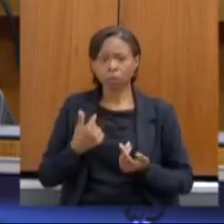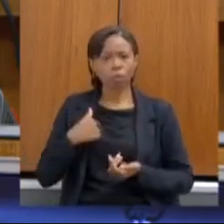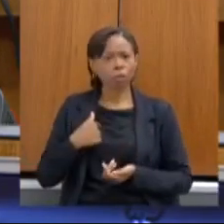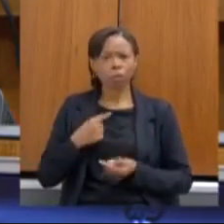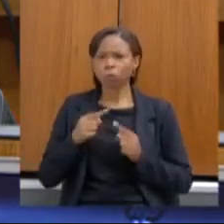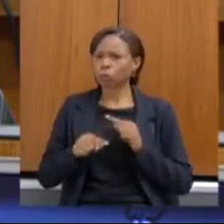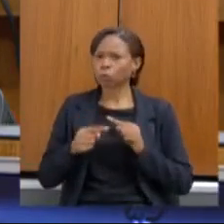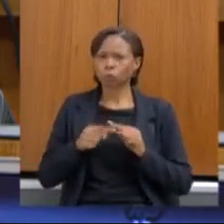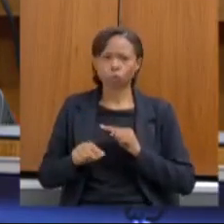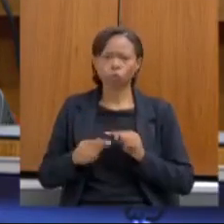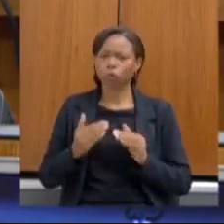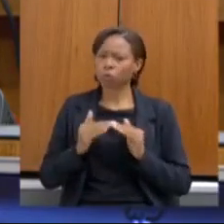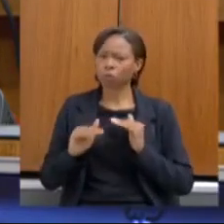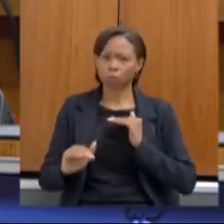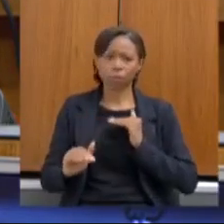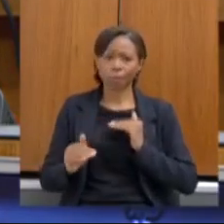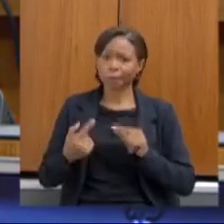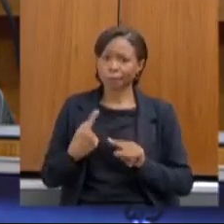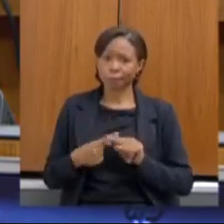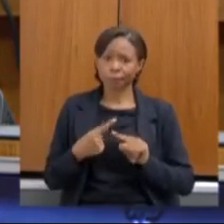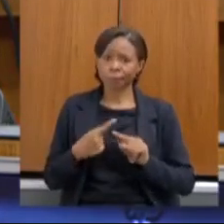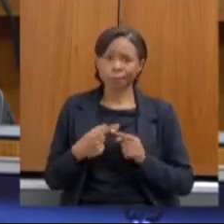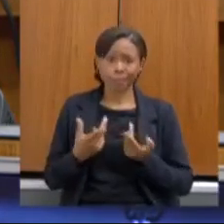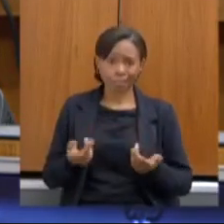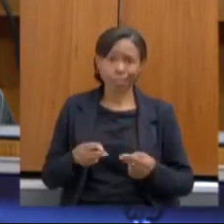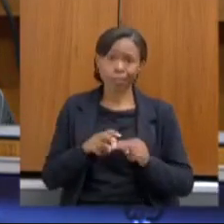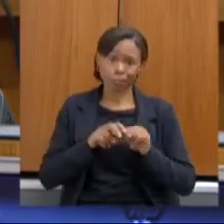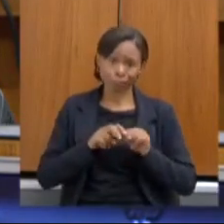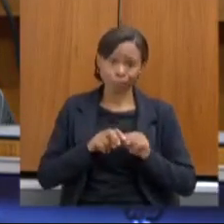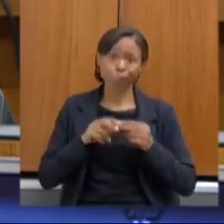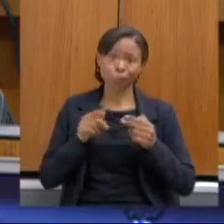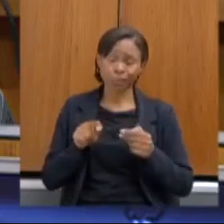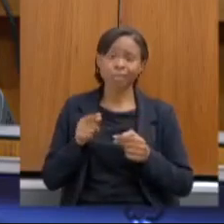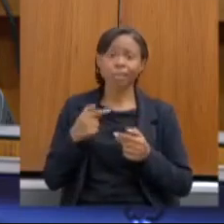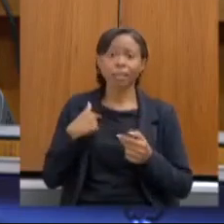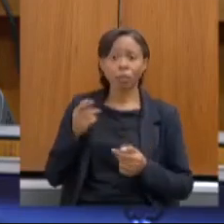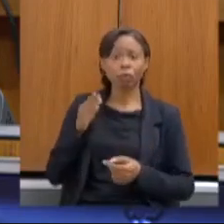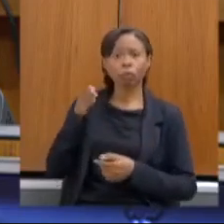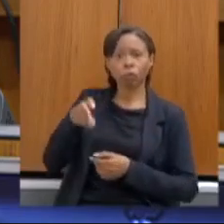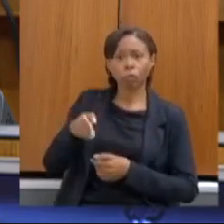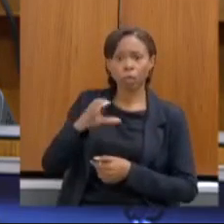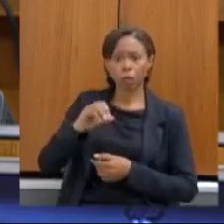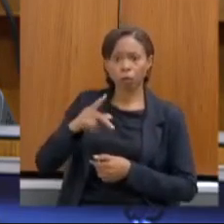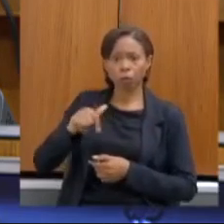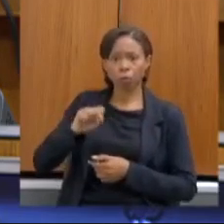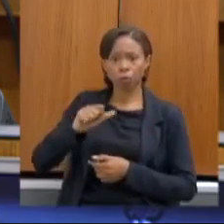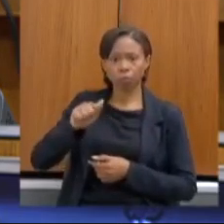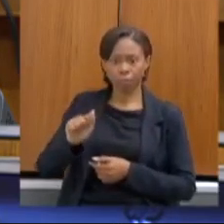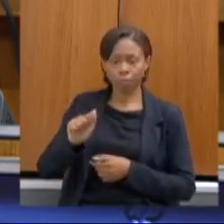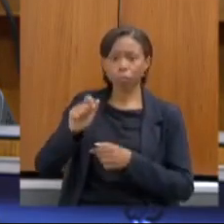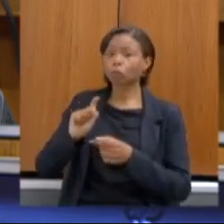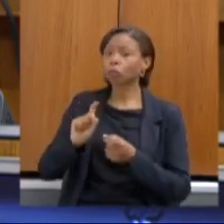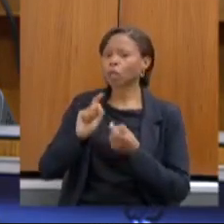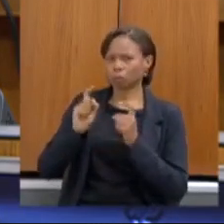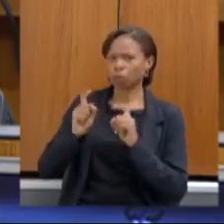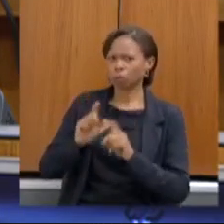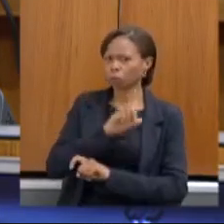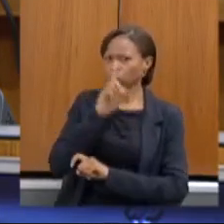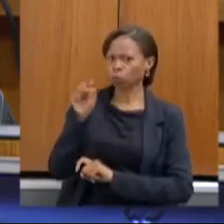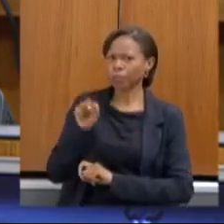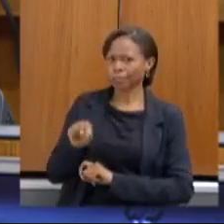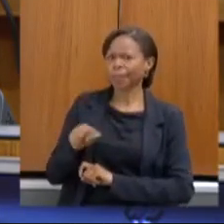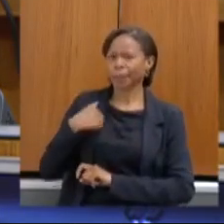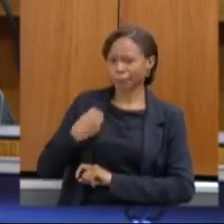meu meu susto foi exatamente conheço eu tive na porta da da Copasa no dia que tinha reunião de acionistas